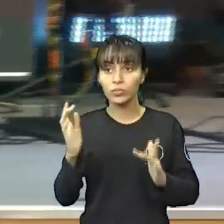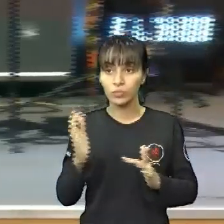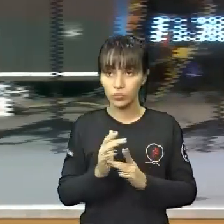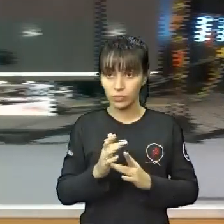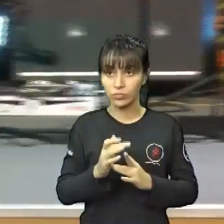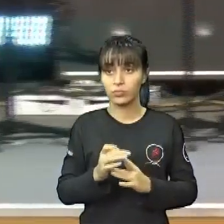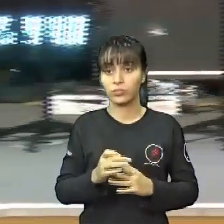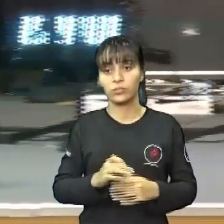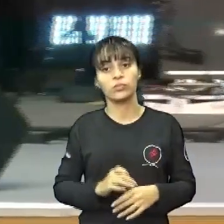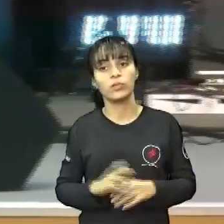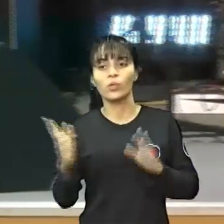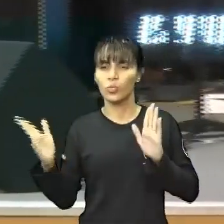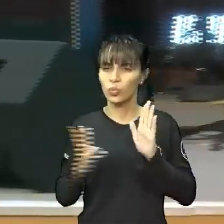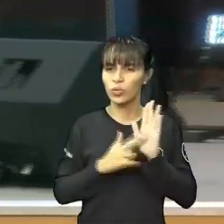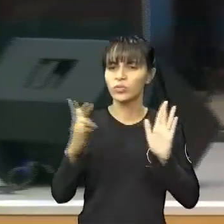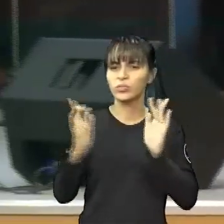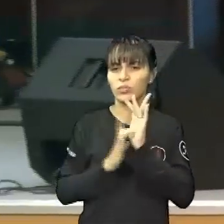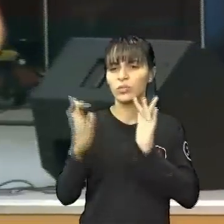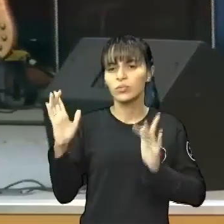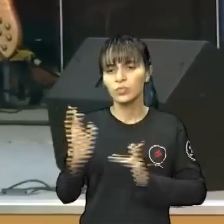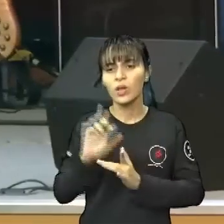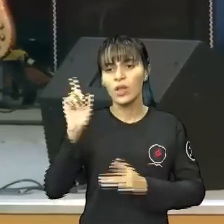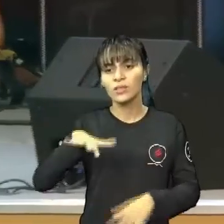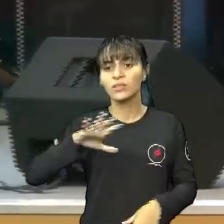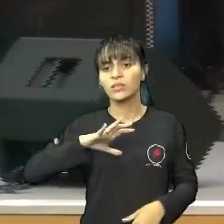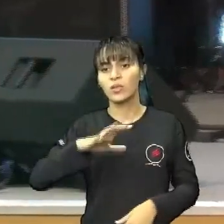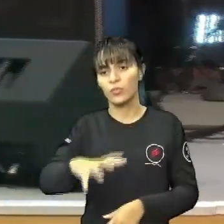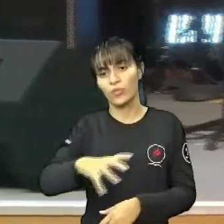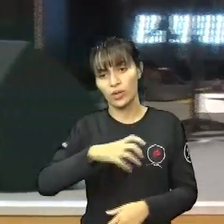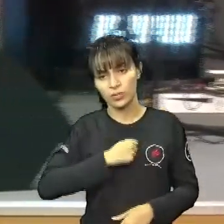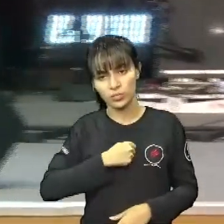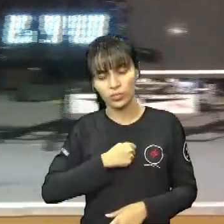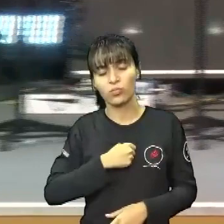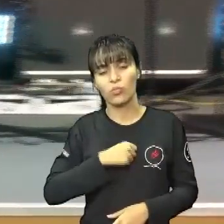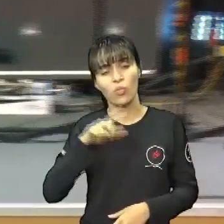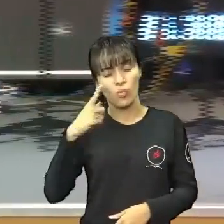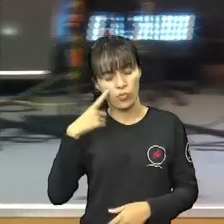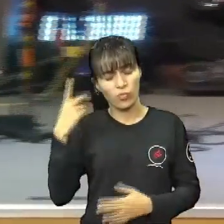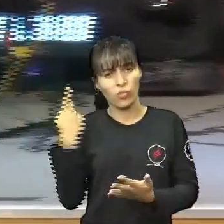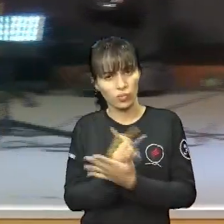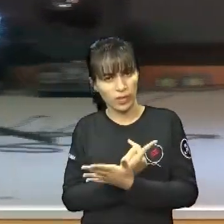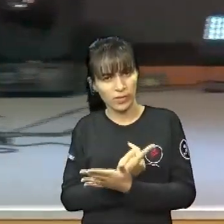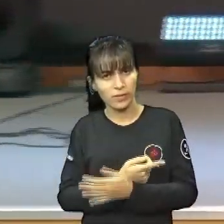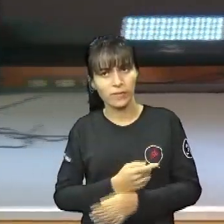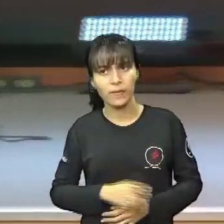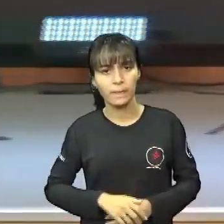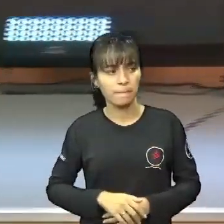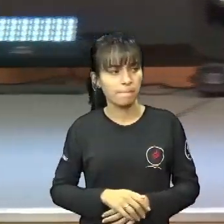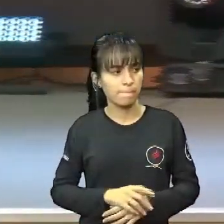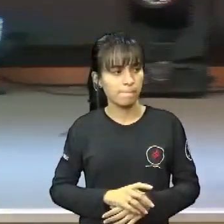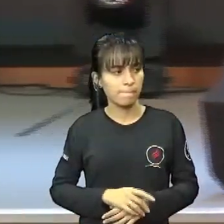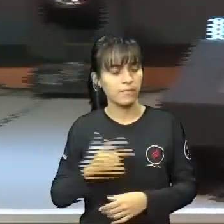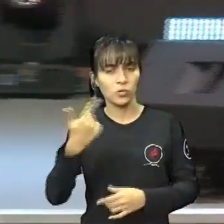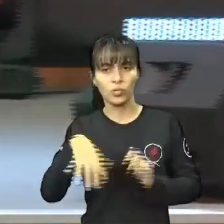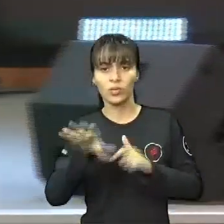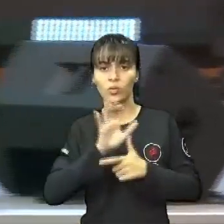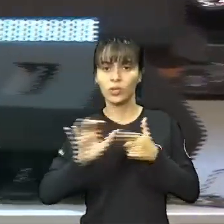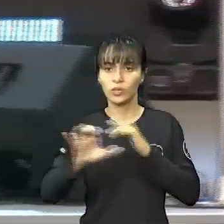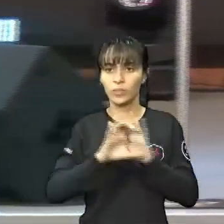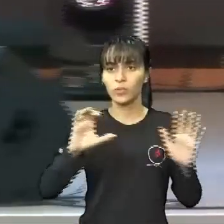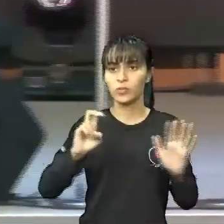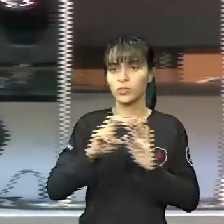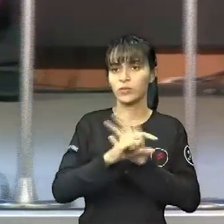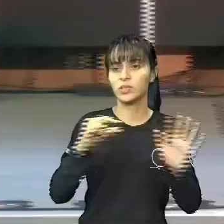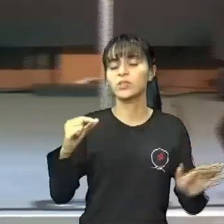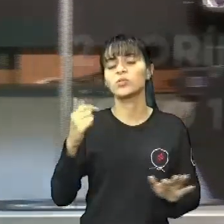quando uma pessoa reconhece que Jesus é o salvador Olha o que que acontece com essa pessoa segunda Coríntios 5:17